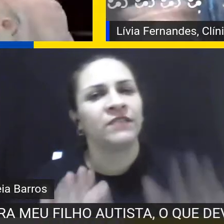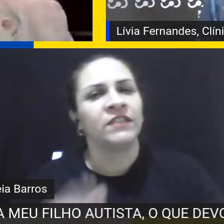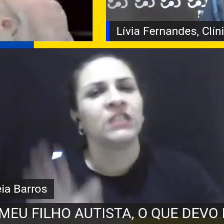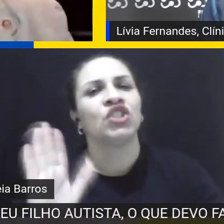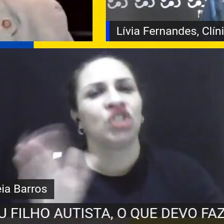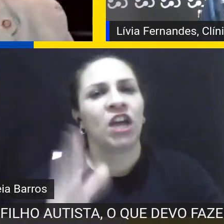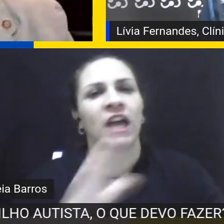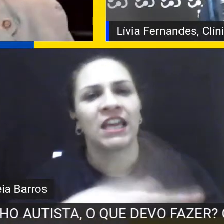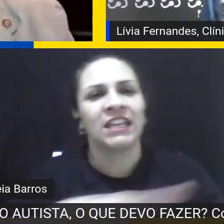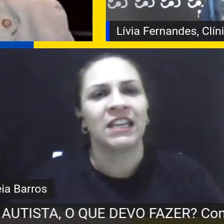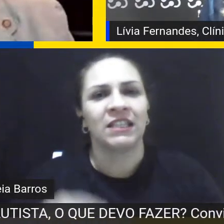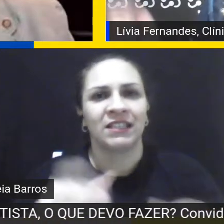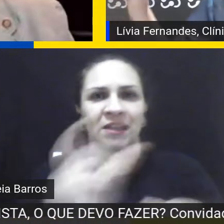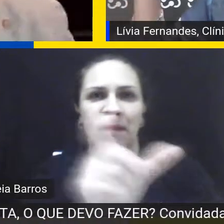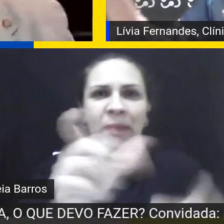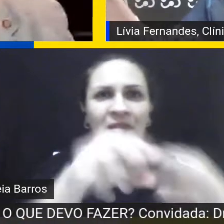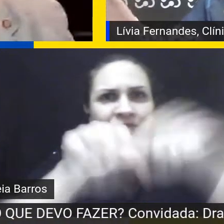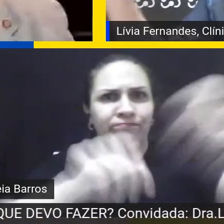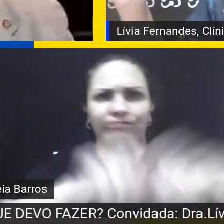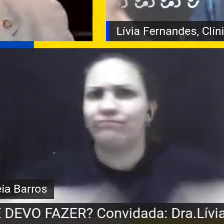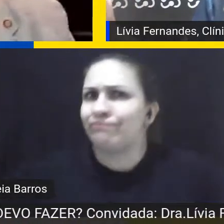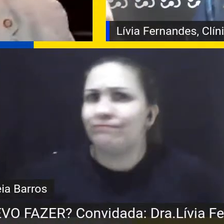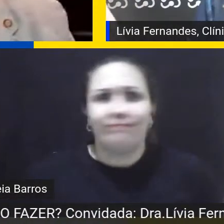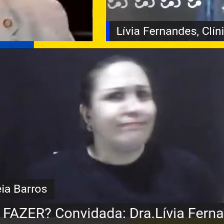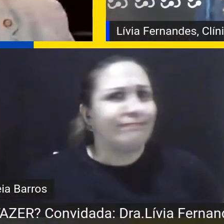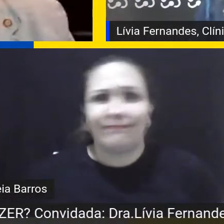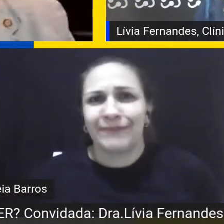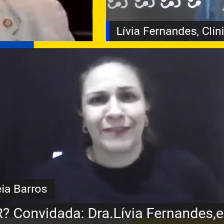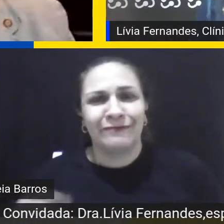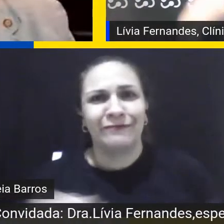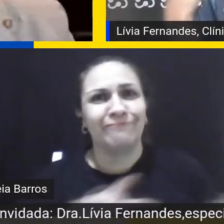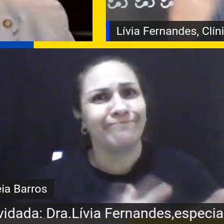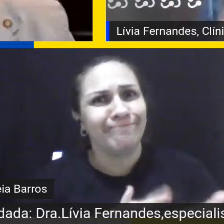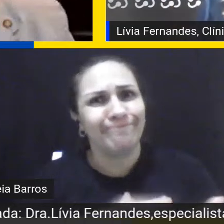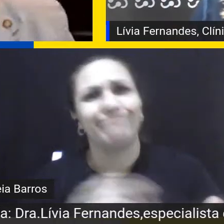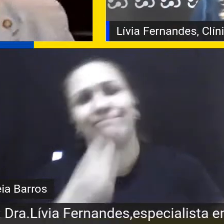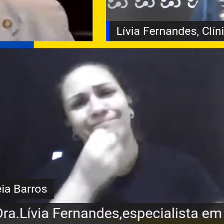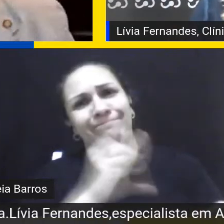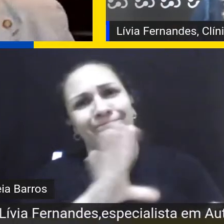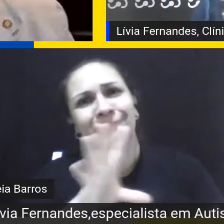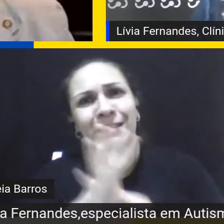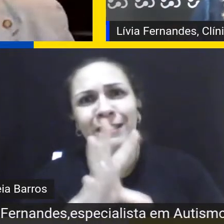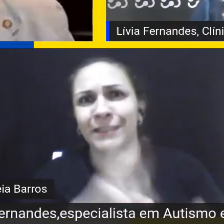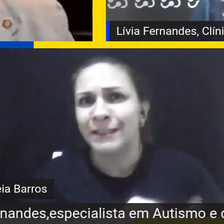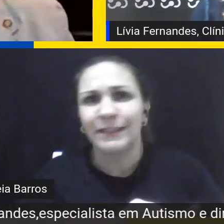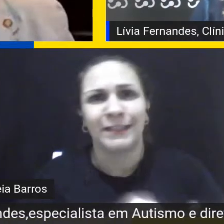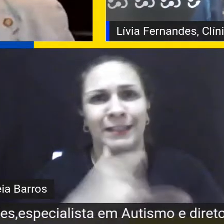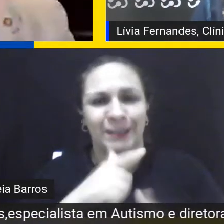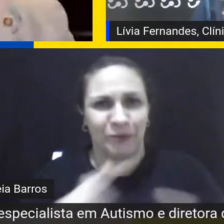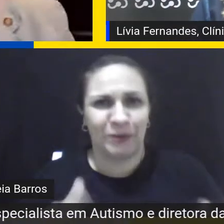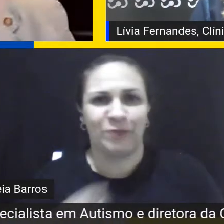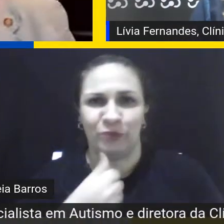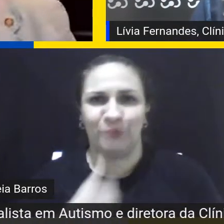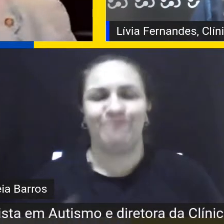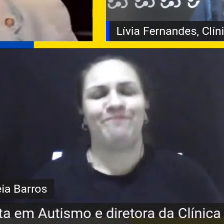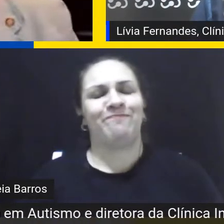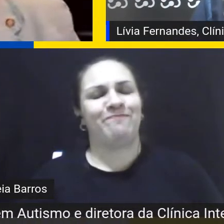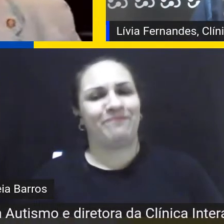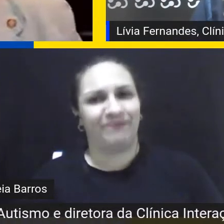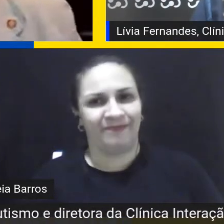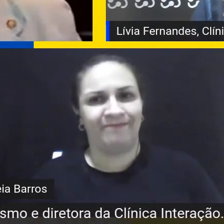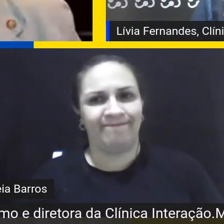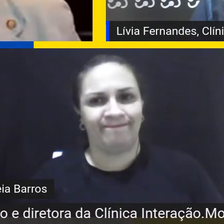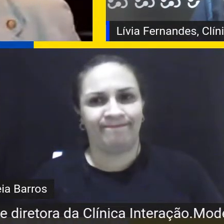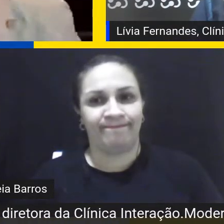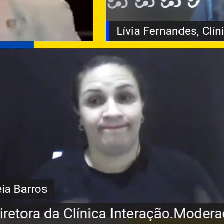teve que rasgar o PEX. E nem usa mais, porque até desenvolveu a linguagem. Eu vou fazer uma